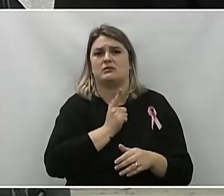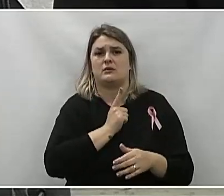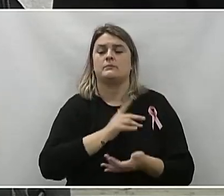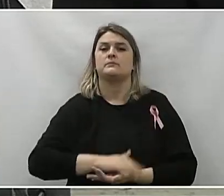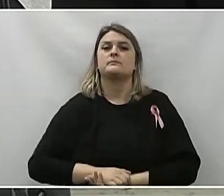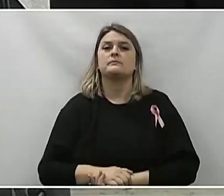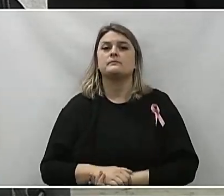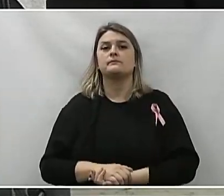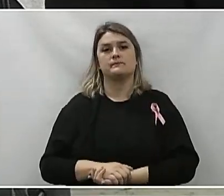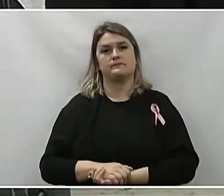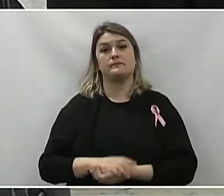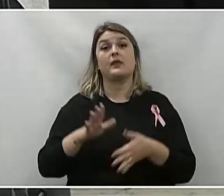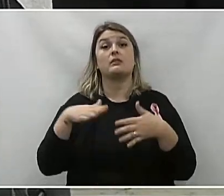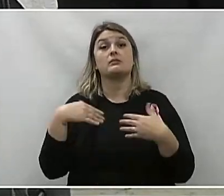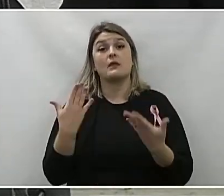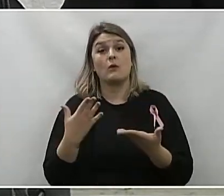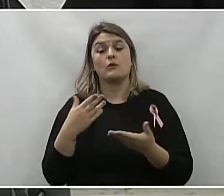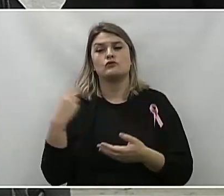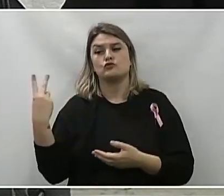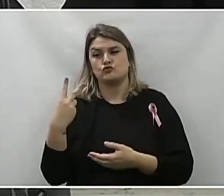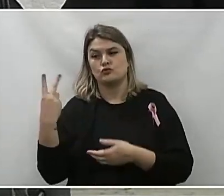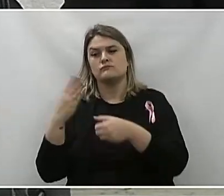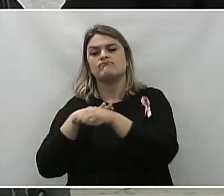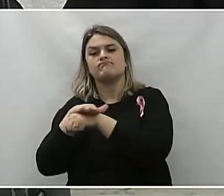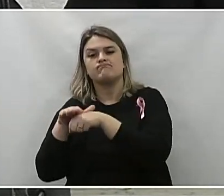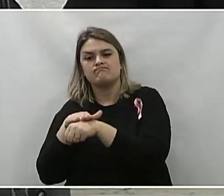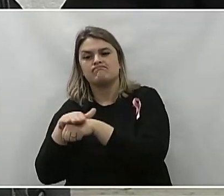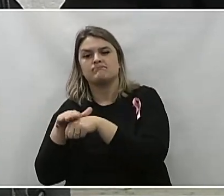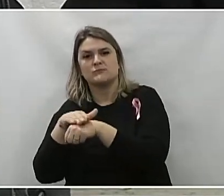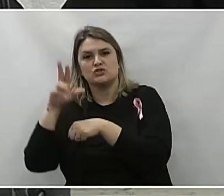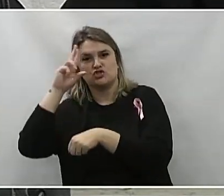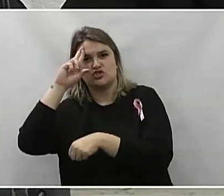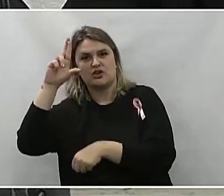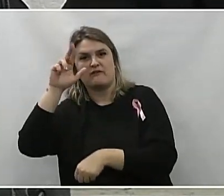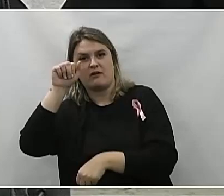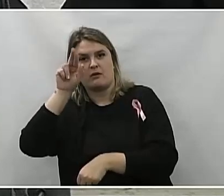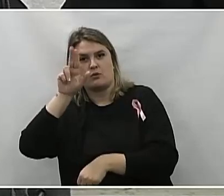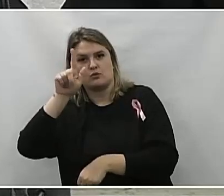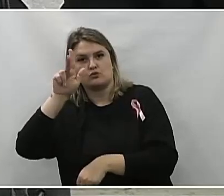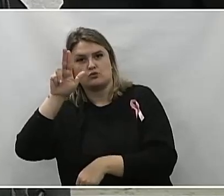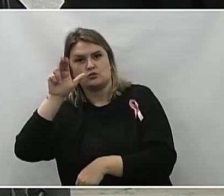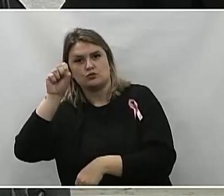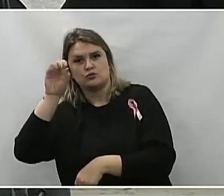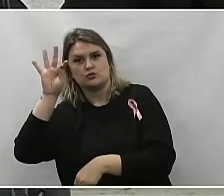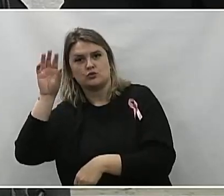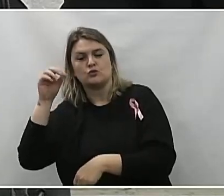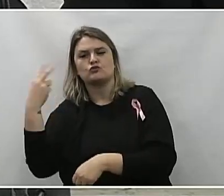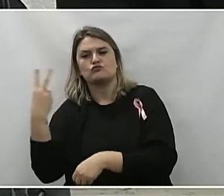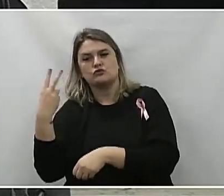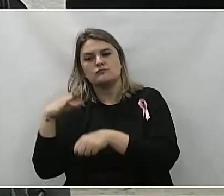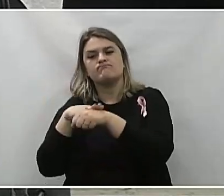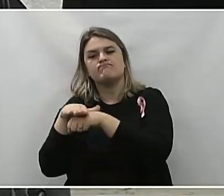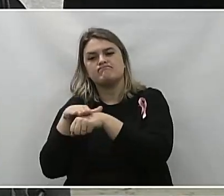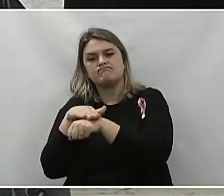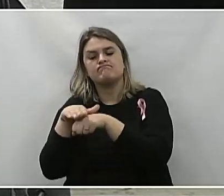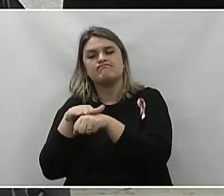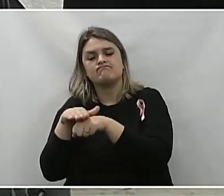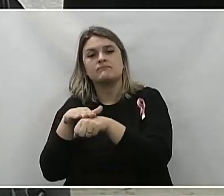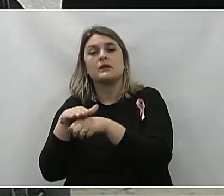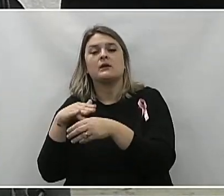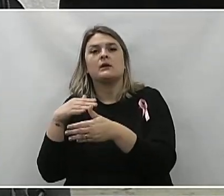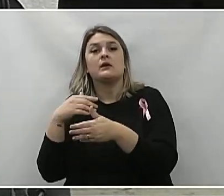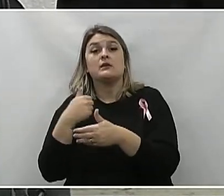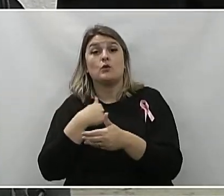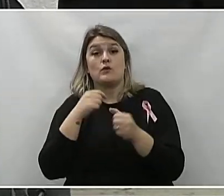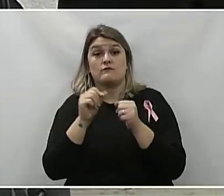nesse programa Então dentro disso na conversa com o chefe Augusto o qual me chamou atenção e ao